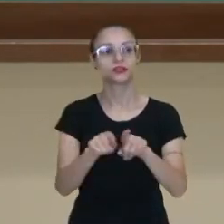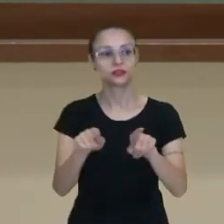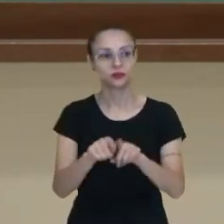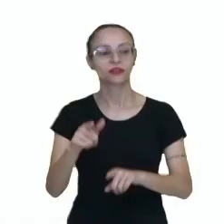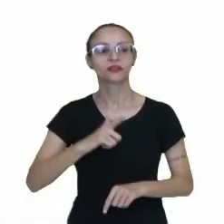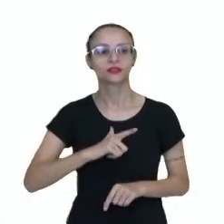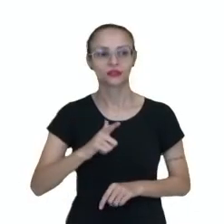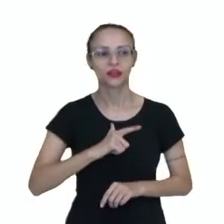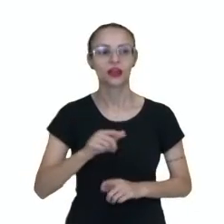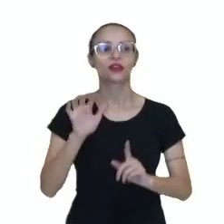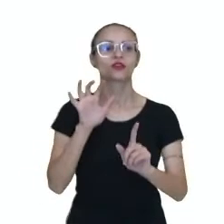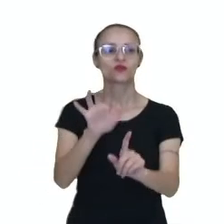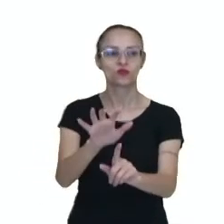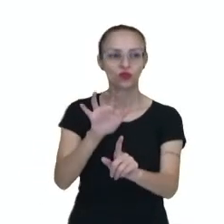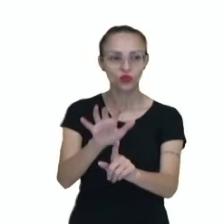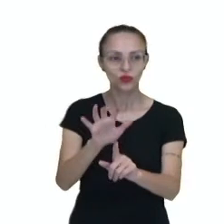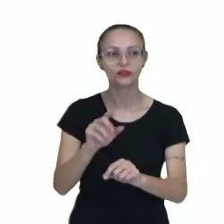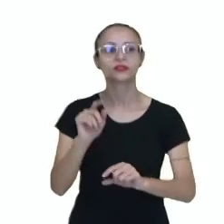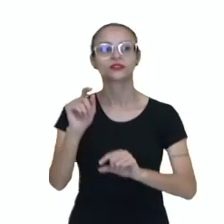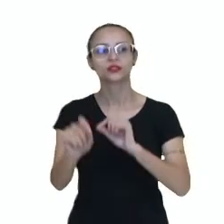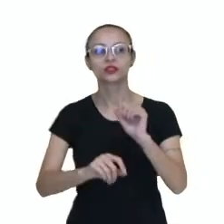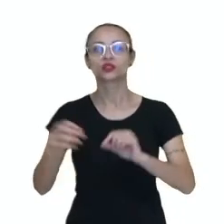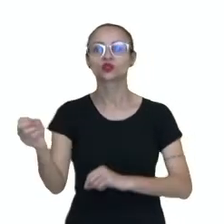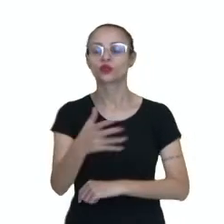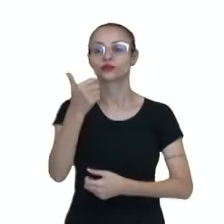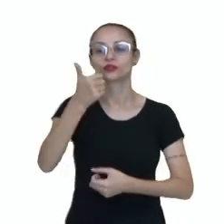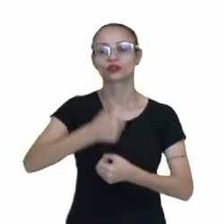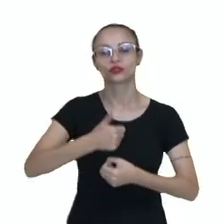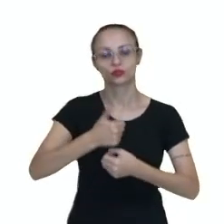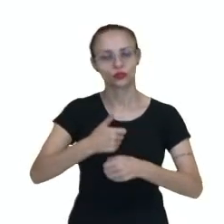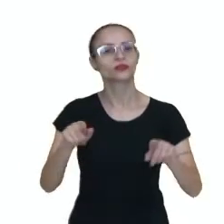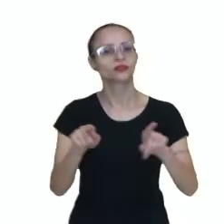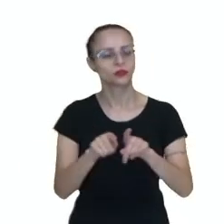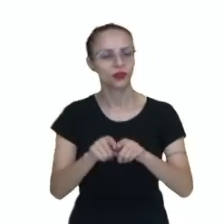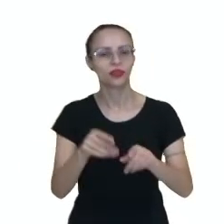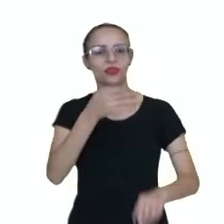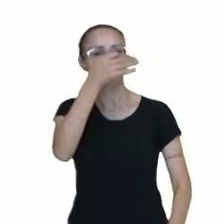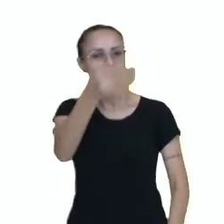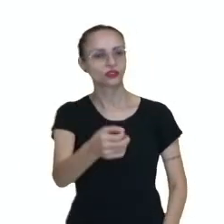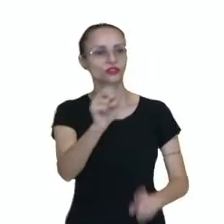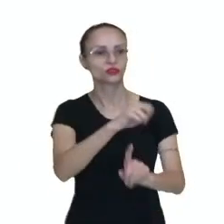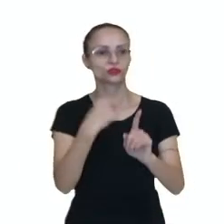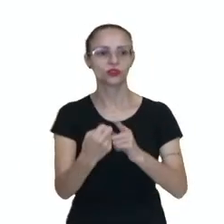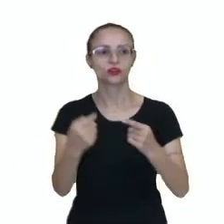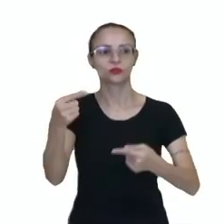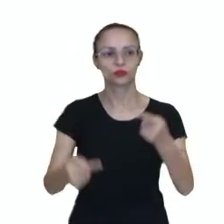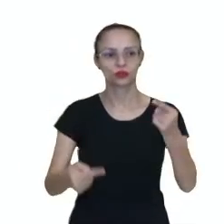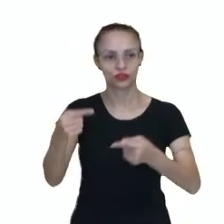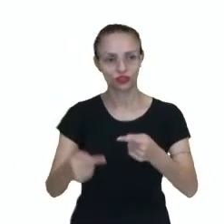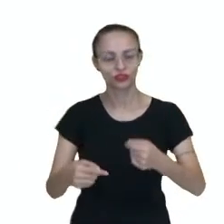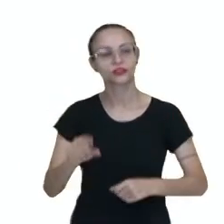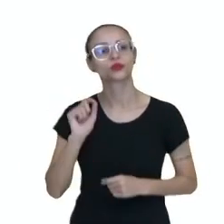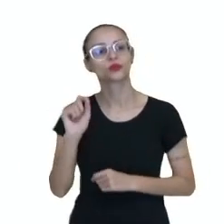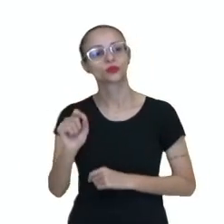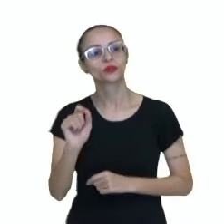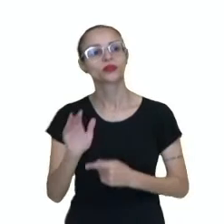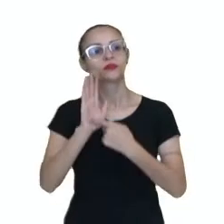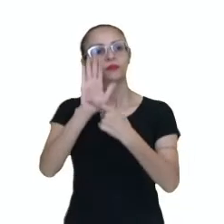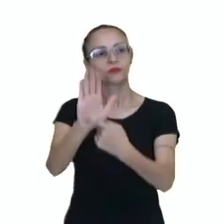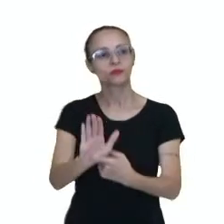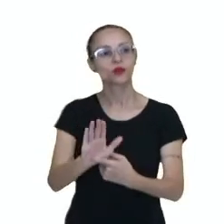uma forte influência de novos diretores, que também fizeram críticas sociais e políticas em seus filmes. Entre aqui